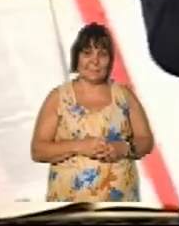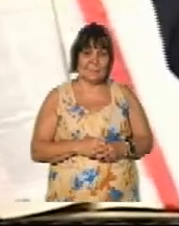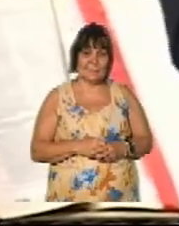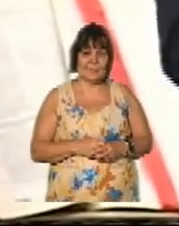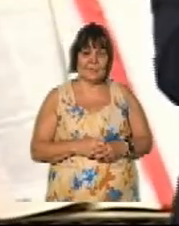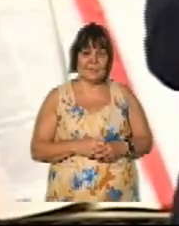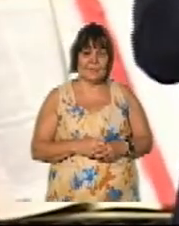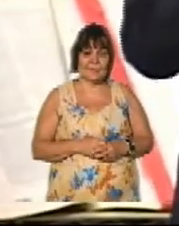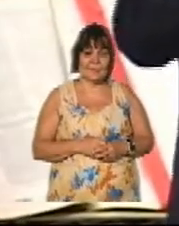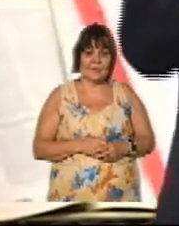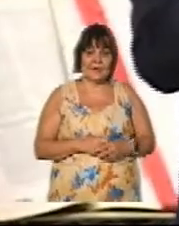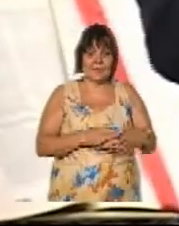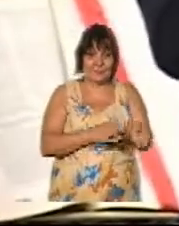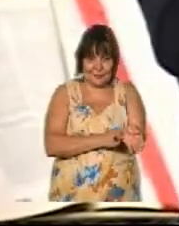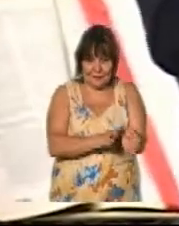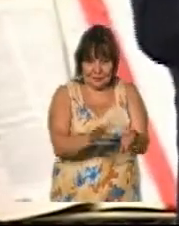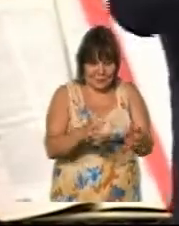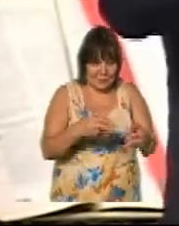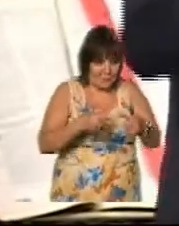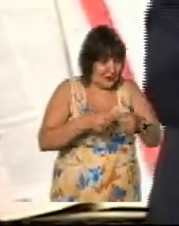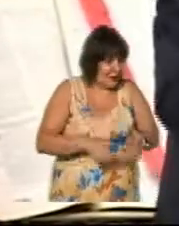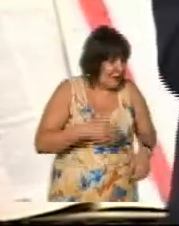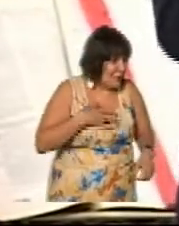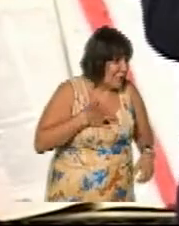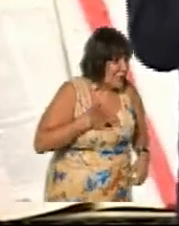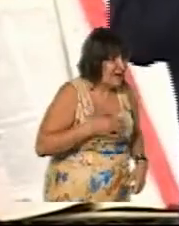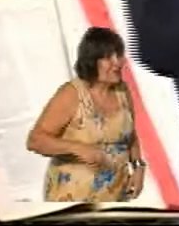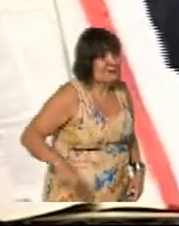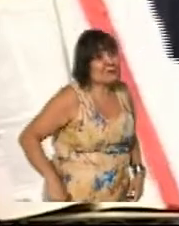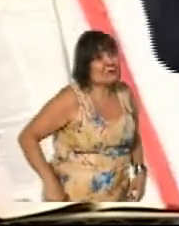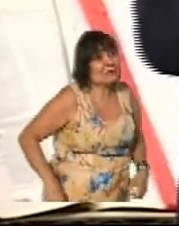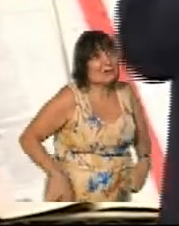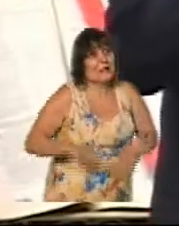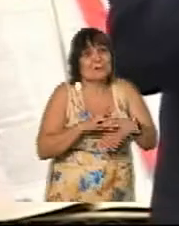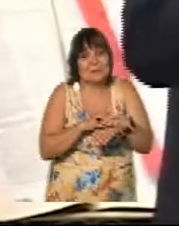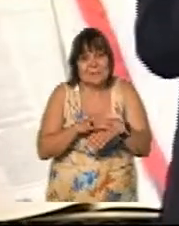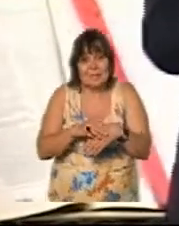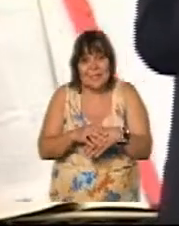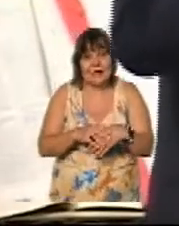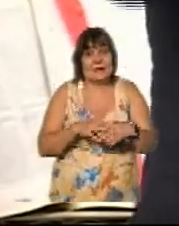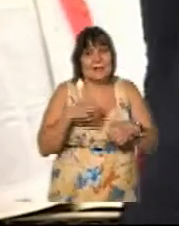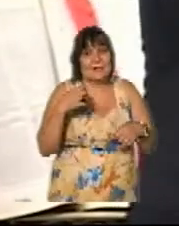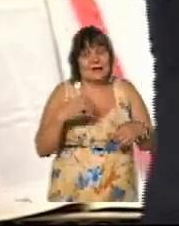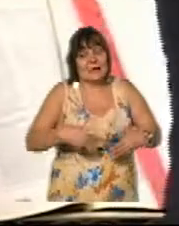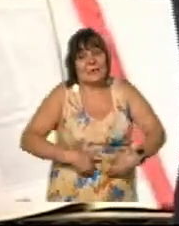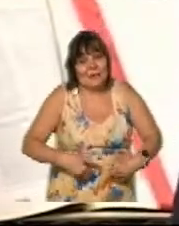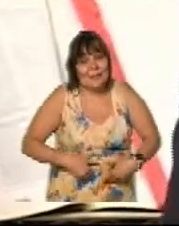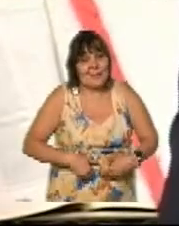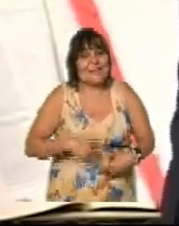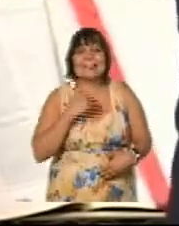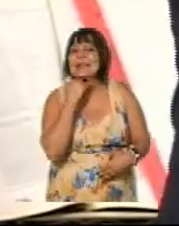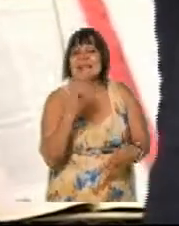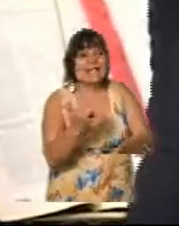Eu estou aqui doente, eu estou aqui fraco, eu estou aqui desabastecido, eu estou em confronto com as coisas da vida, ninguém me dá nada, ninguém